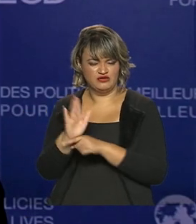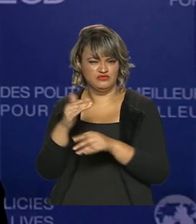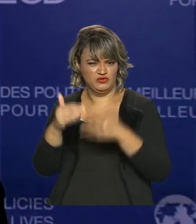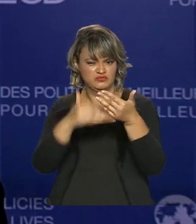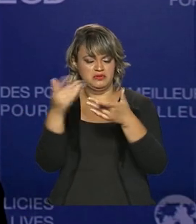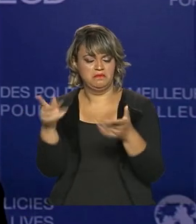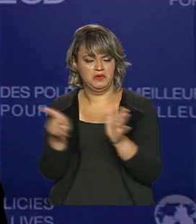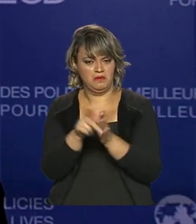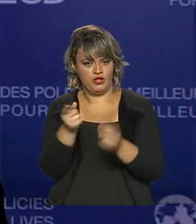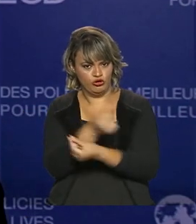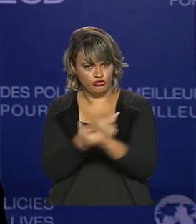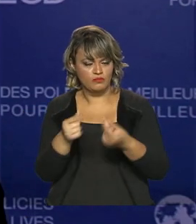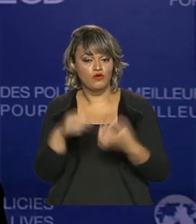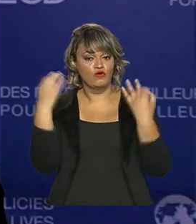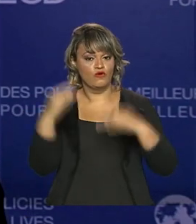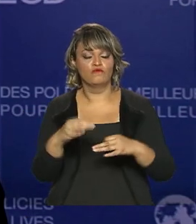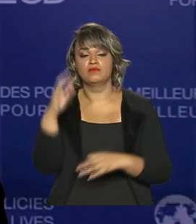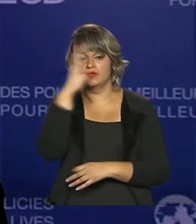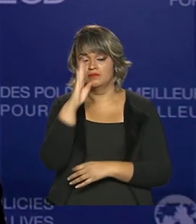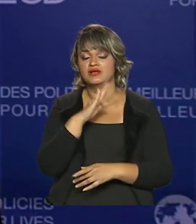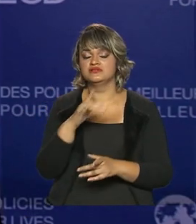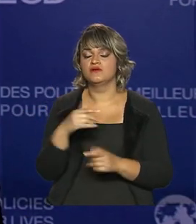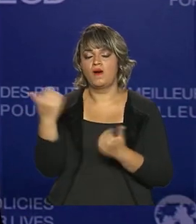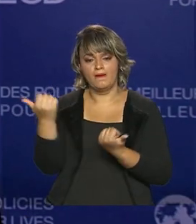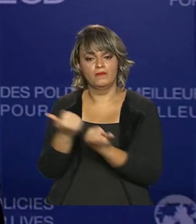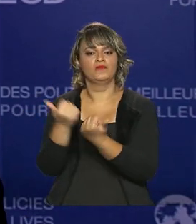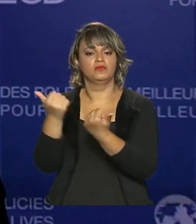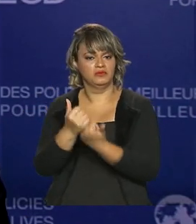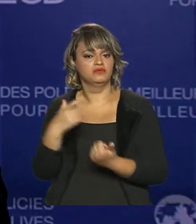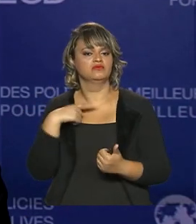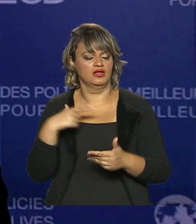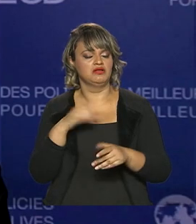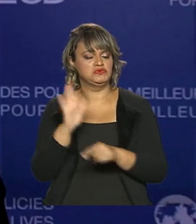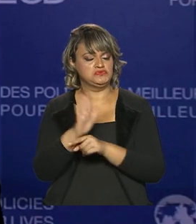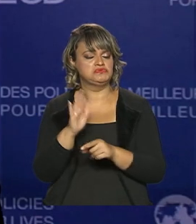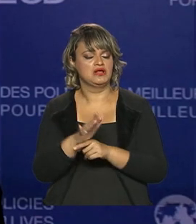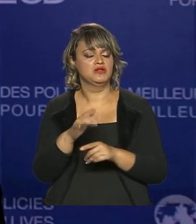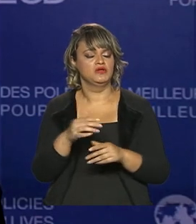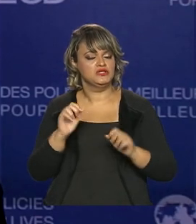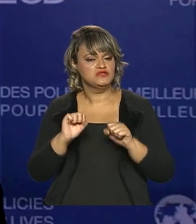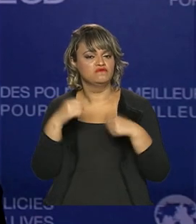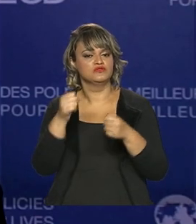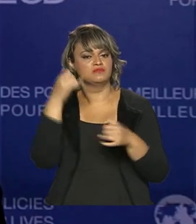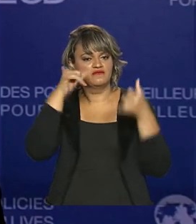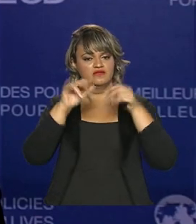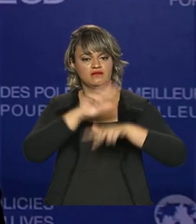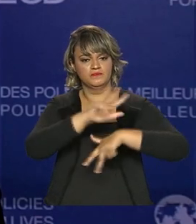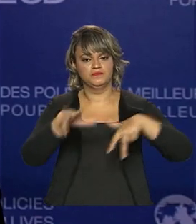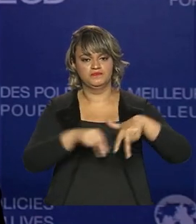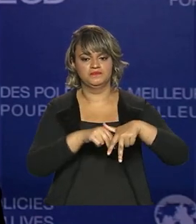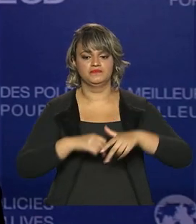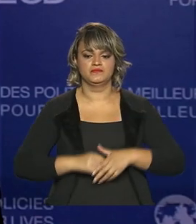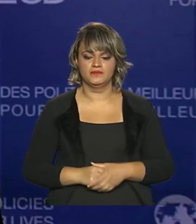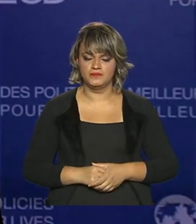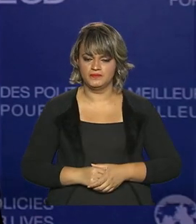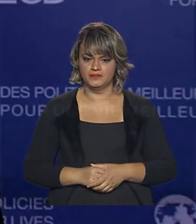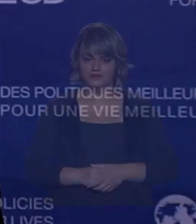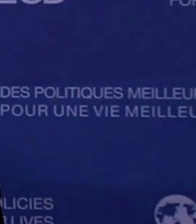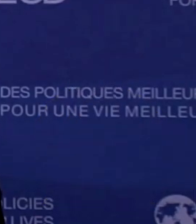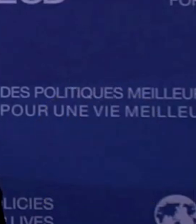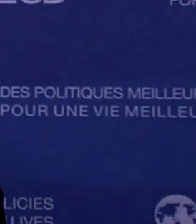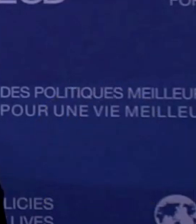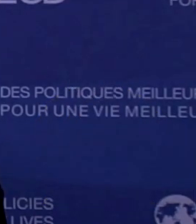econômico afirmou que o Brasil tem apoiado os esforços internacionais para prevenir a corrupção